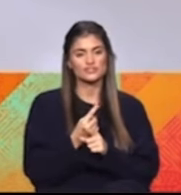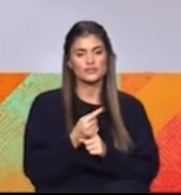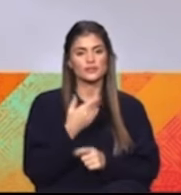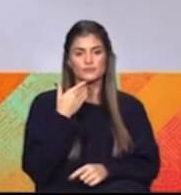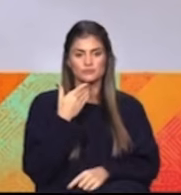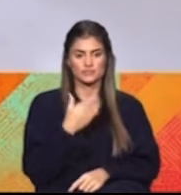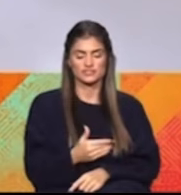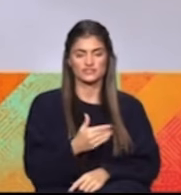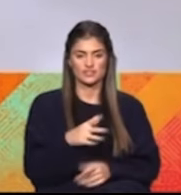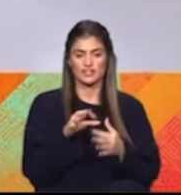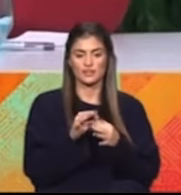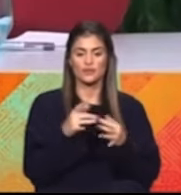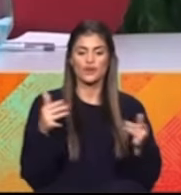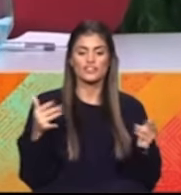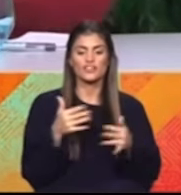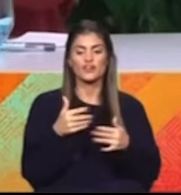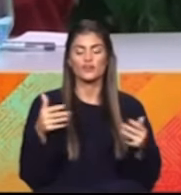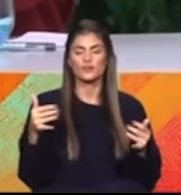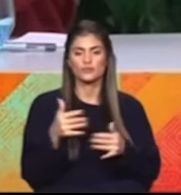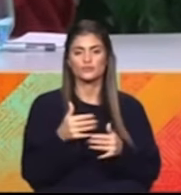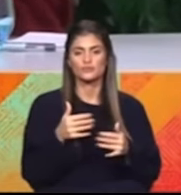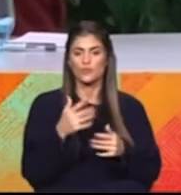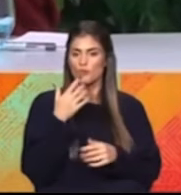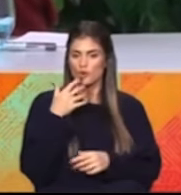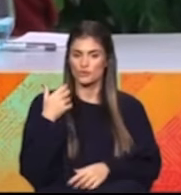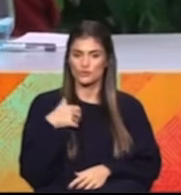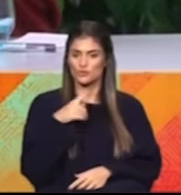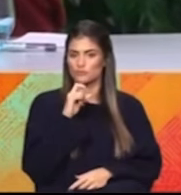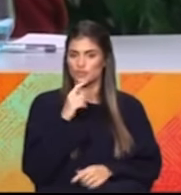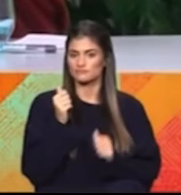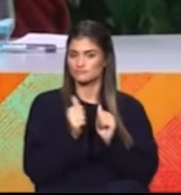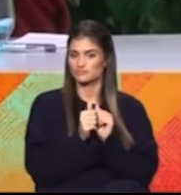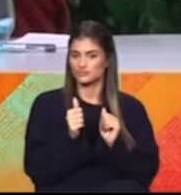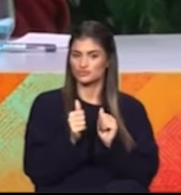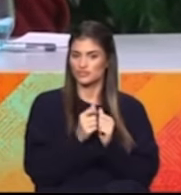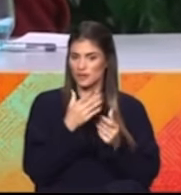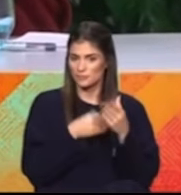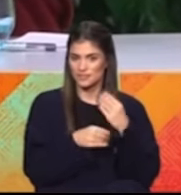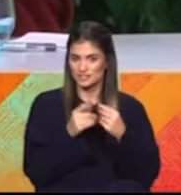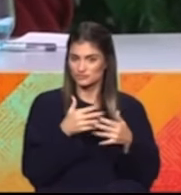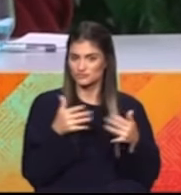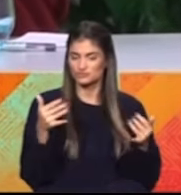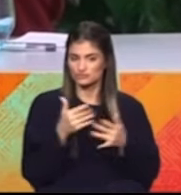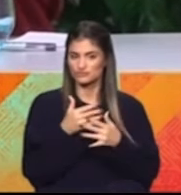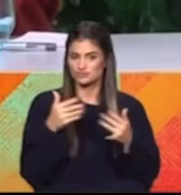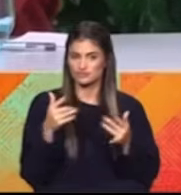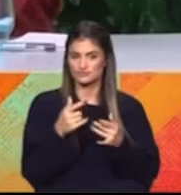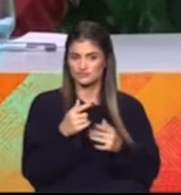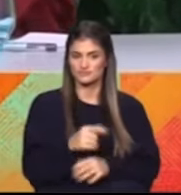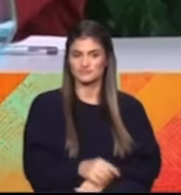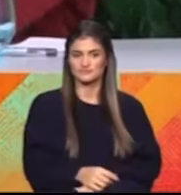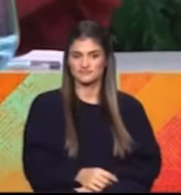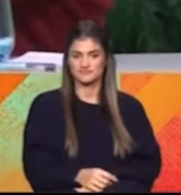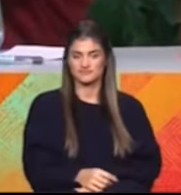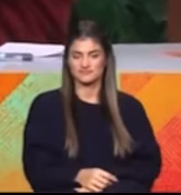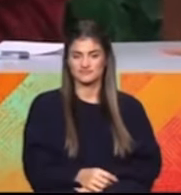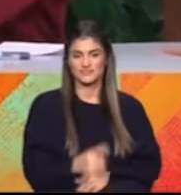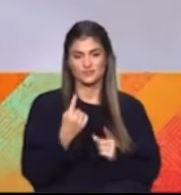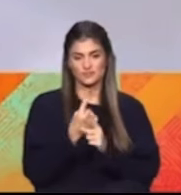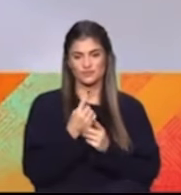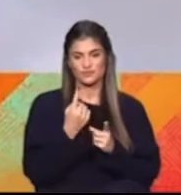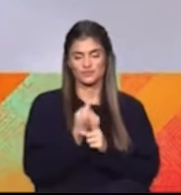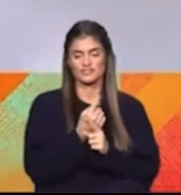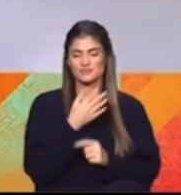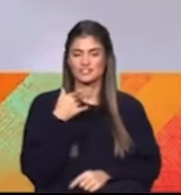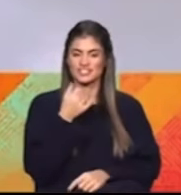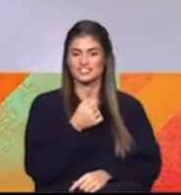narto que toca o acordeão. E é um orgulho enorme poder estar aqui ao lado e aprender tanto com ele. Ah, coisa bonita! Até